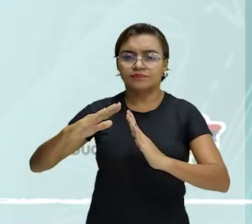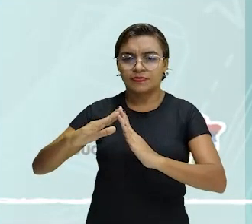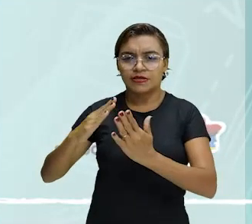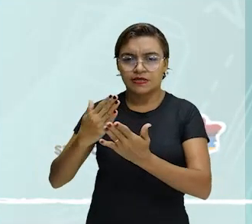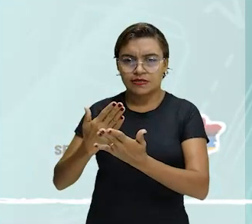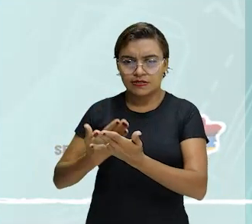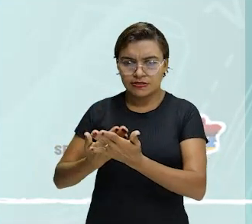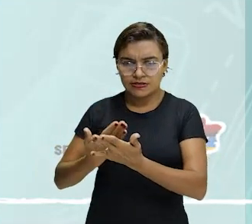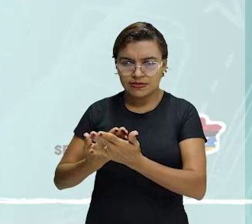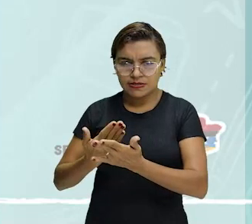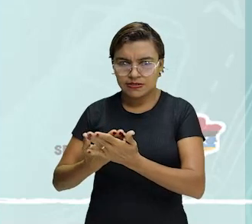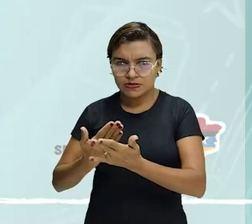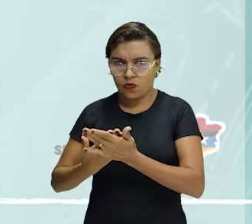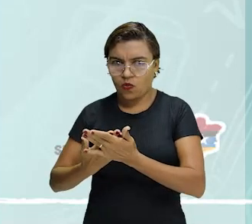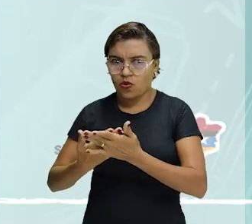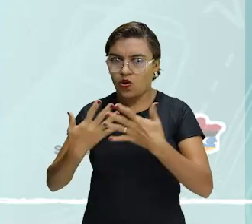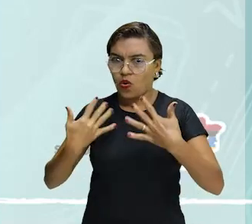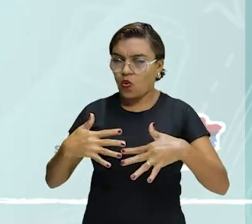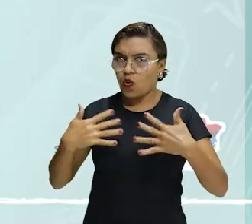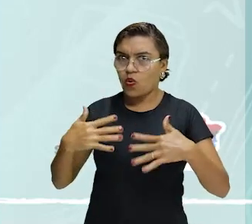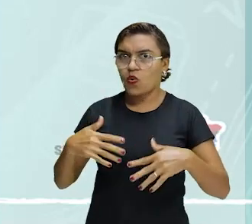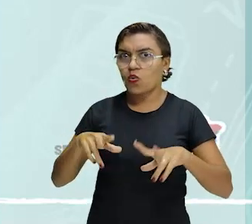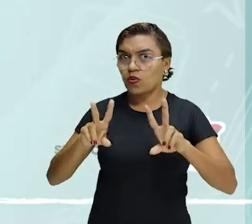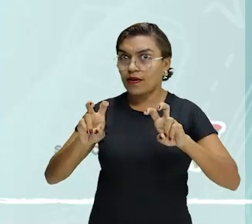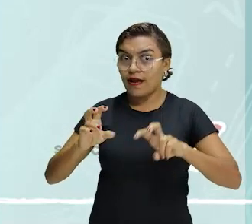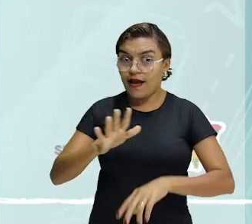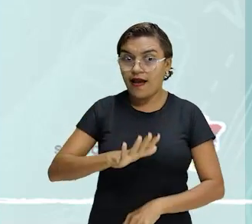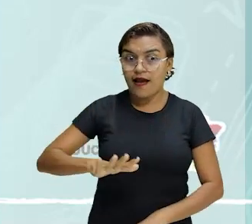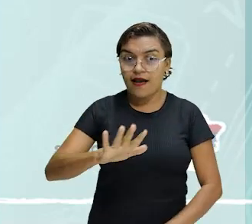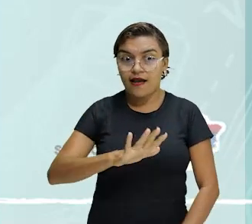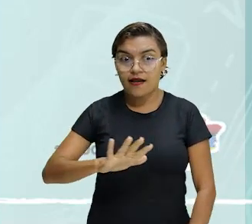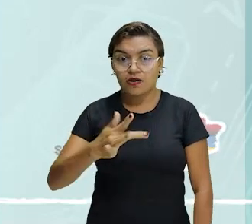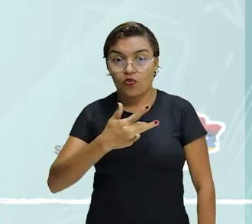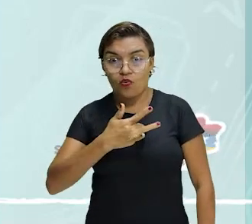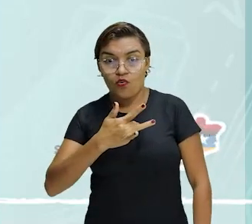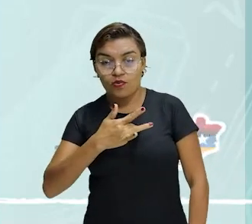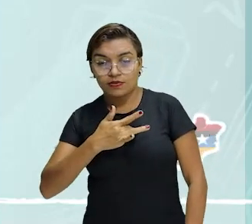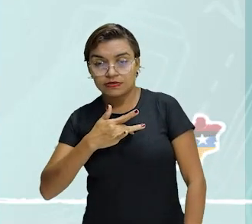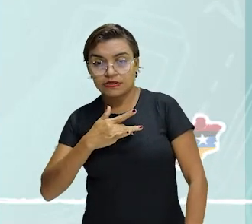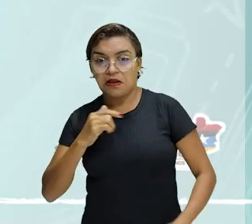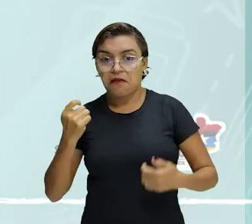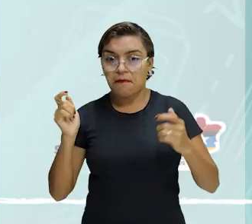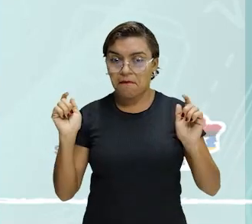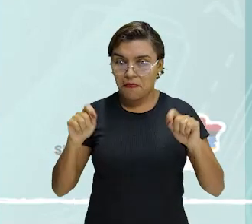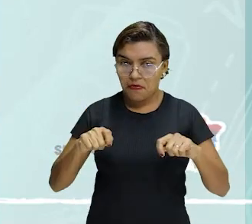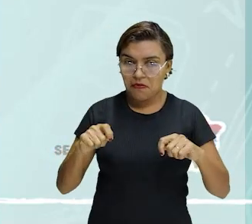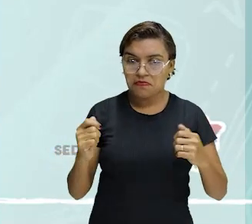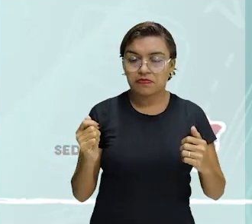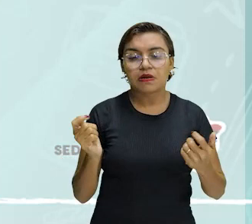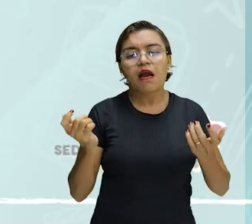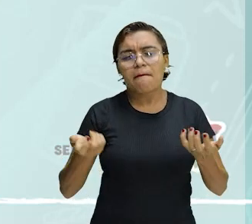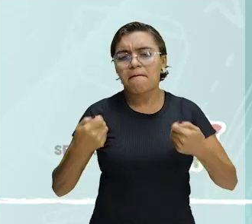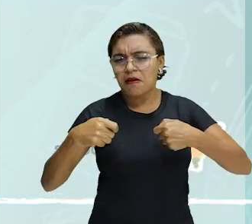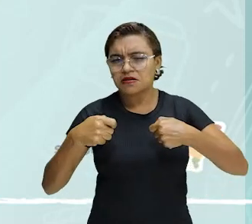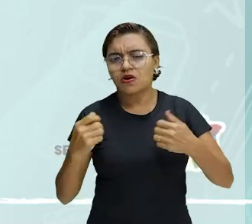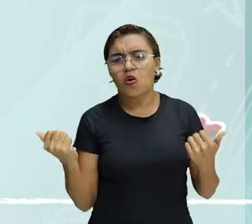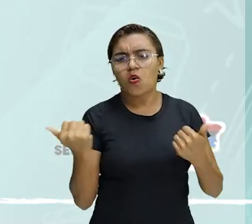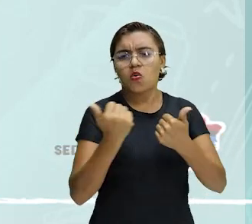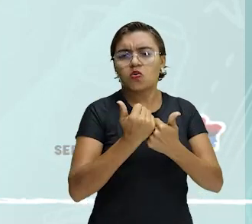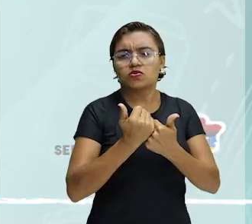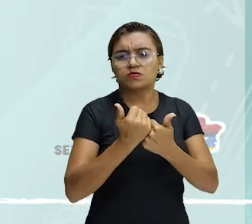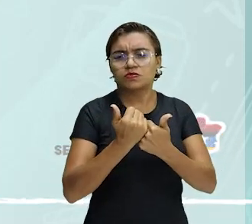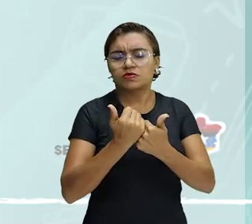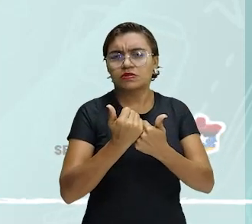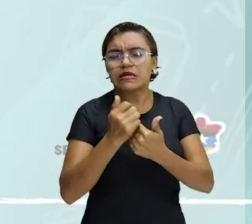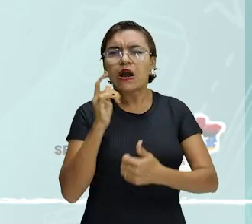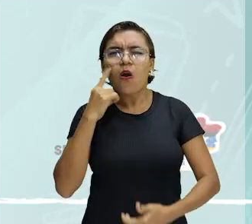uma alfinetada aí sobre o romantismo, que pretende substituir a eloquência da carnagem pela eloquência da carne,